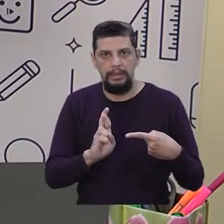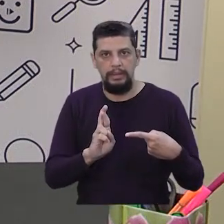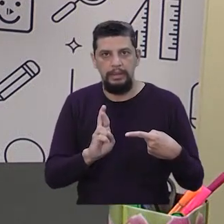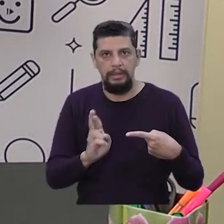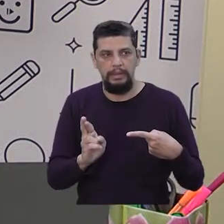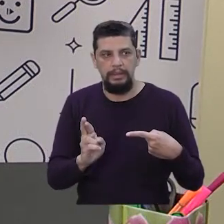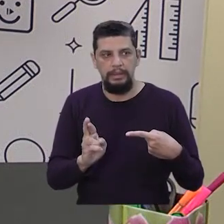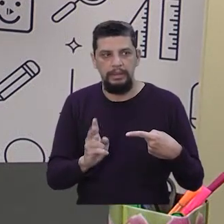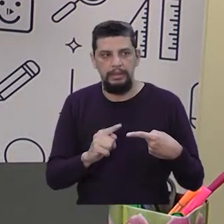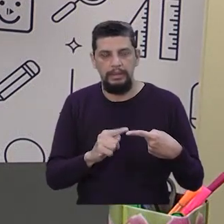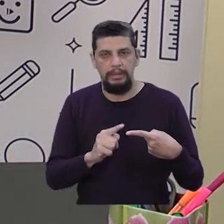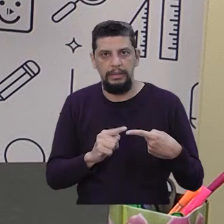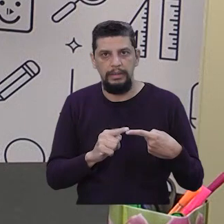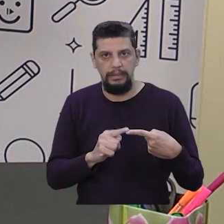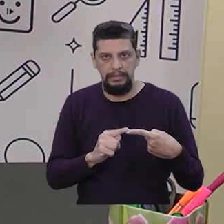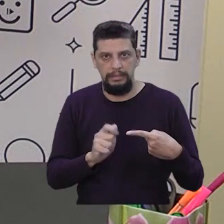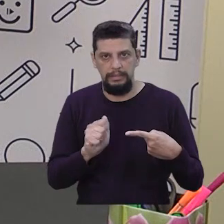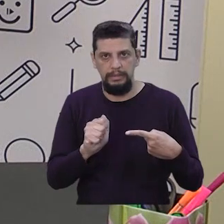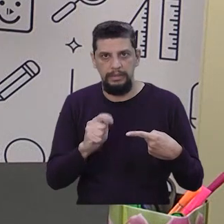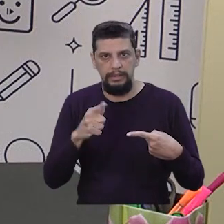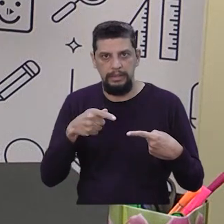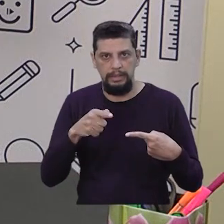formamos. A.